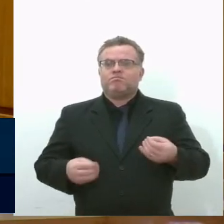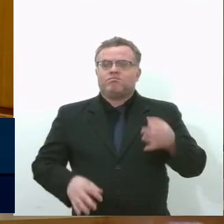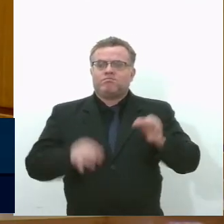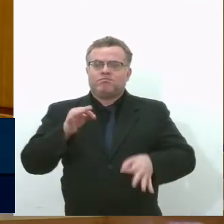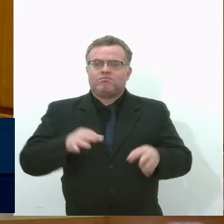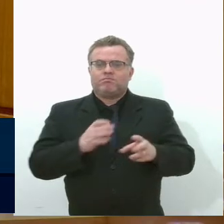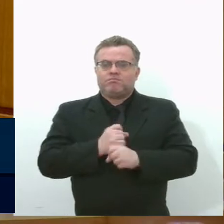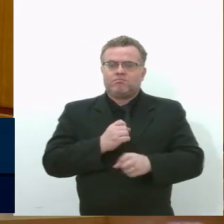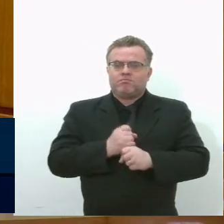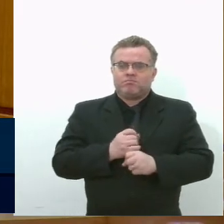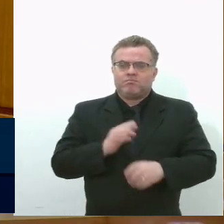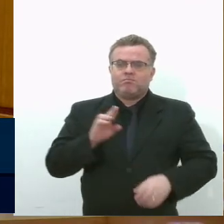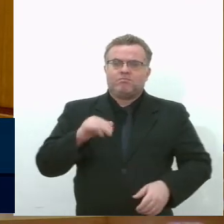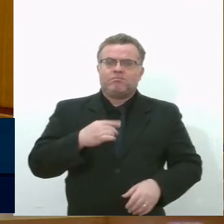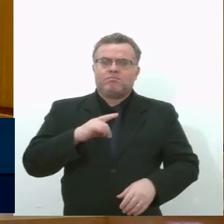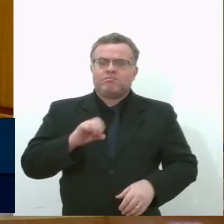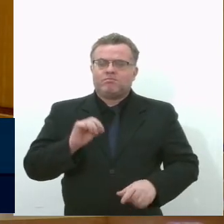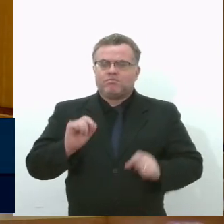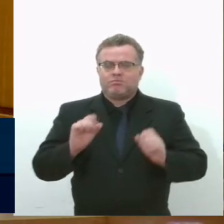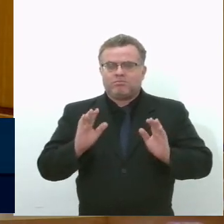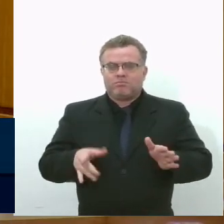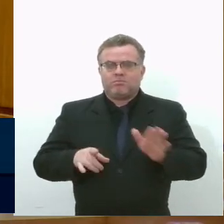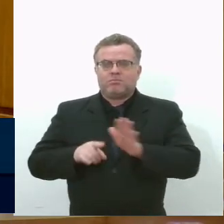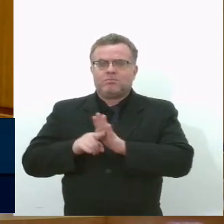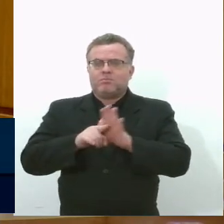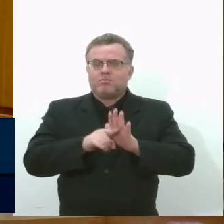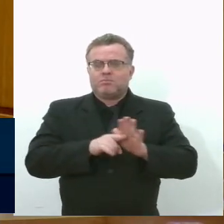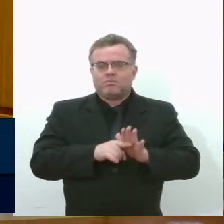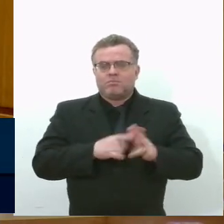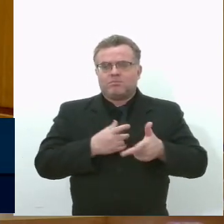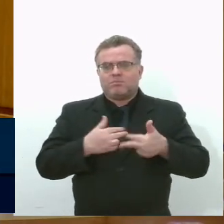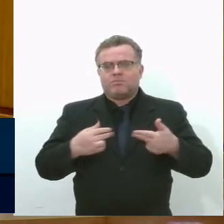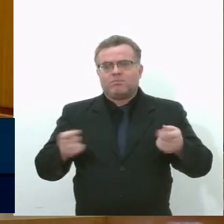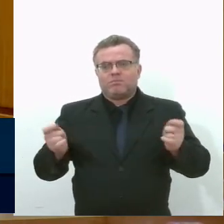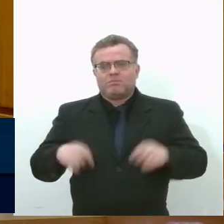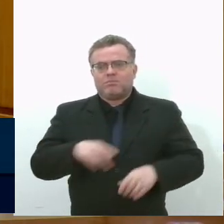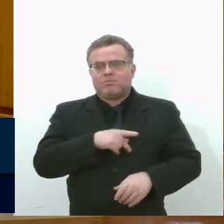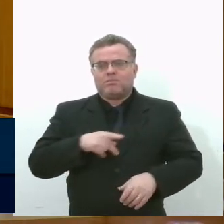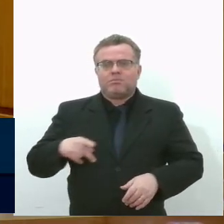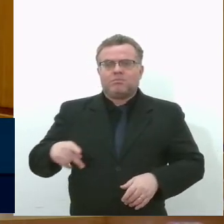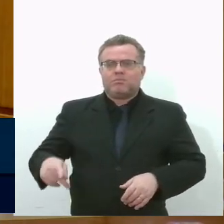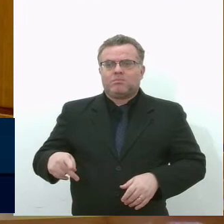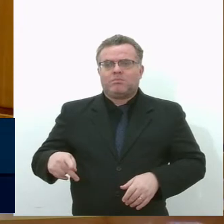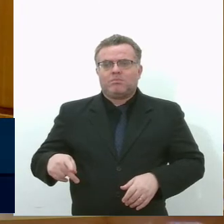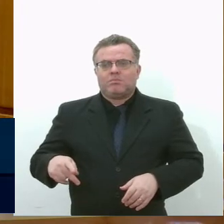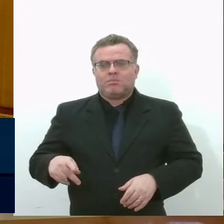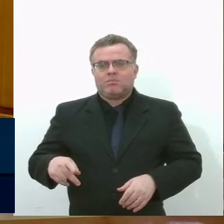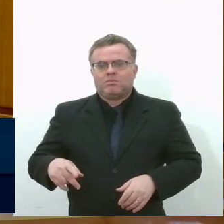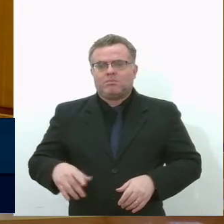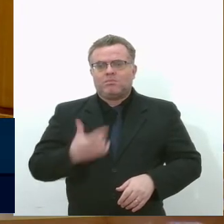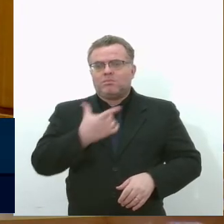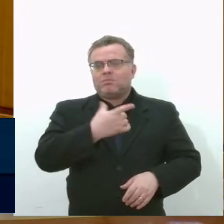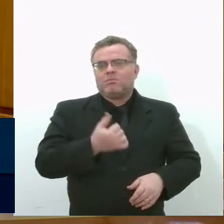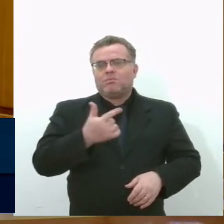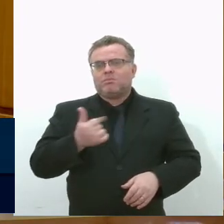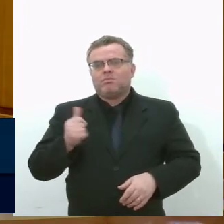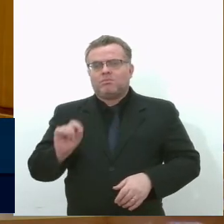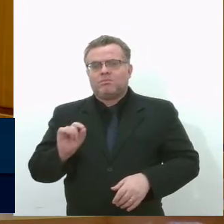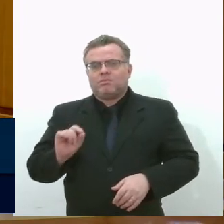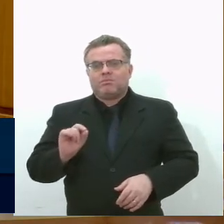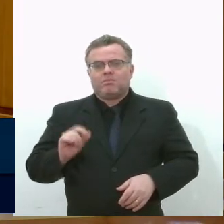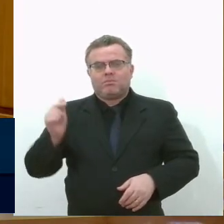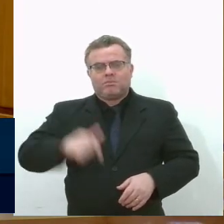União já examinou as contas do presidente da República de 2021? E aqui esta